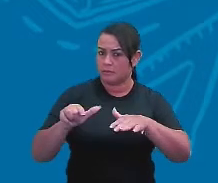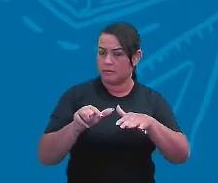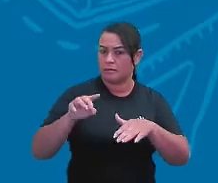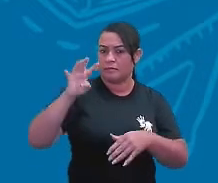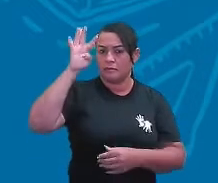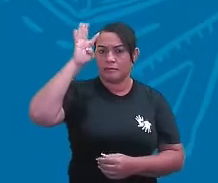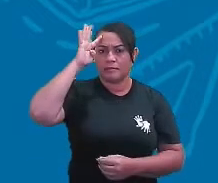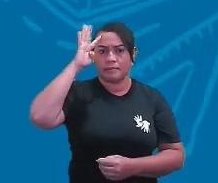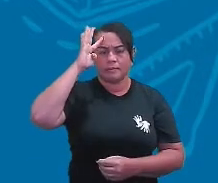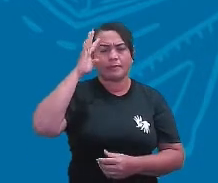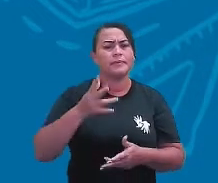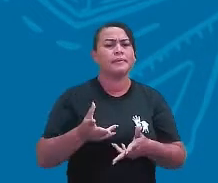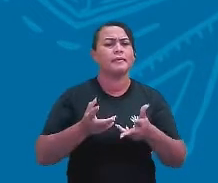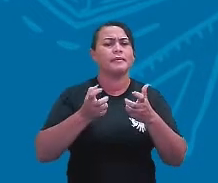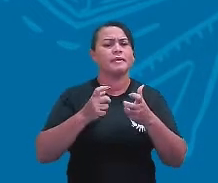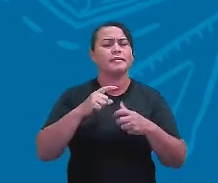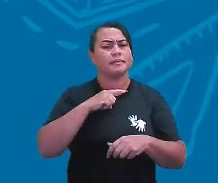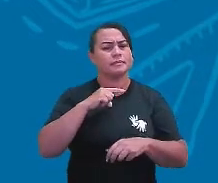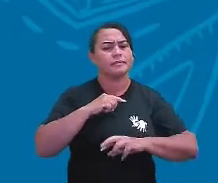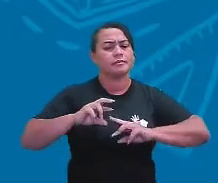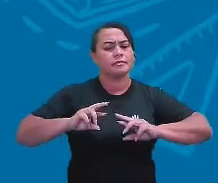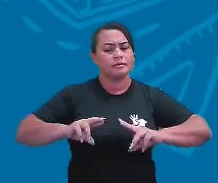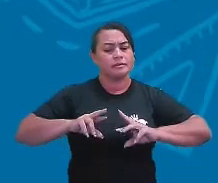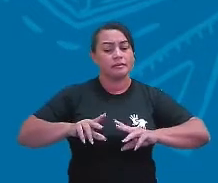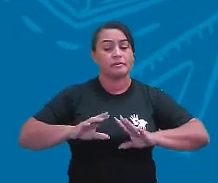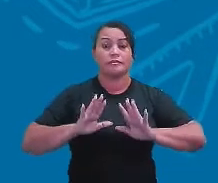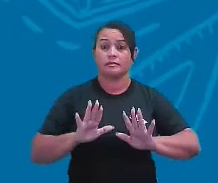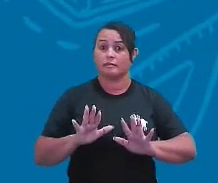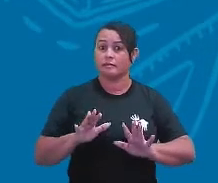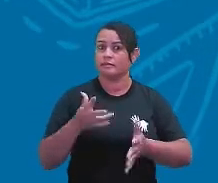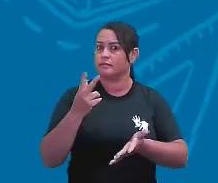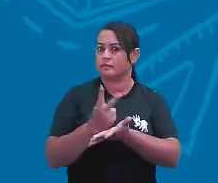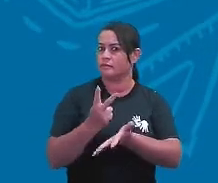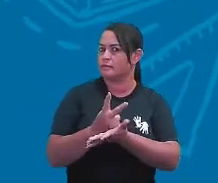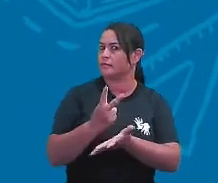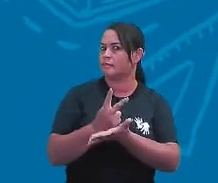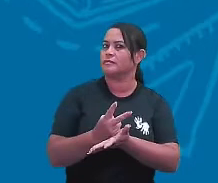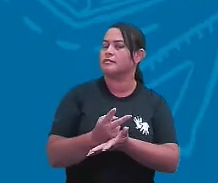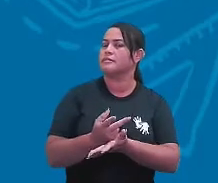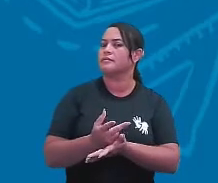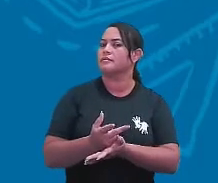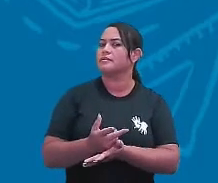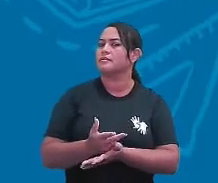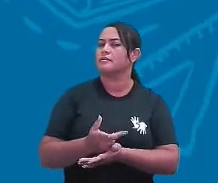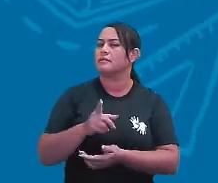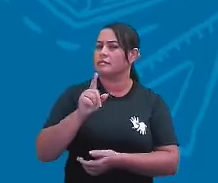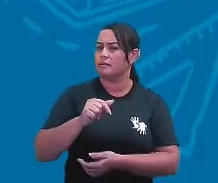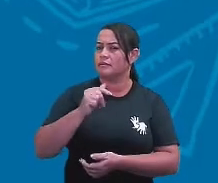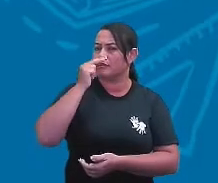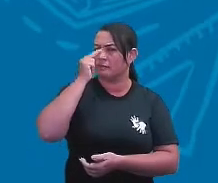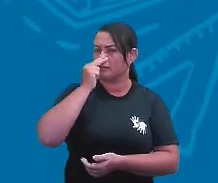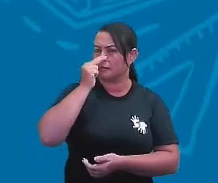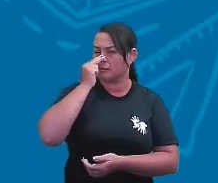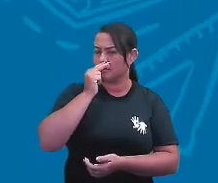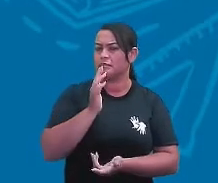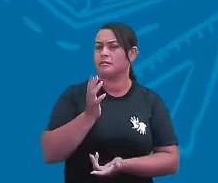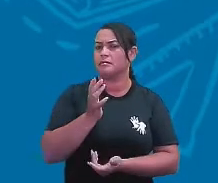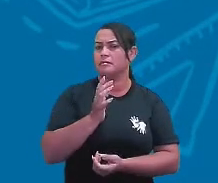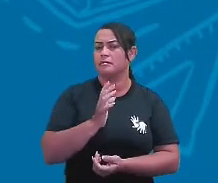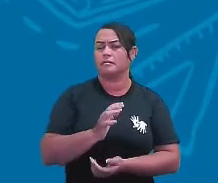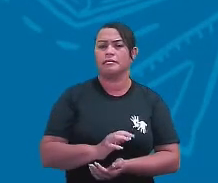percebam que há essa diferenciação, nem sempre vai cair na mesma,